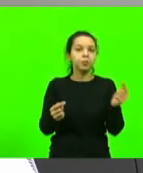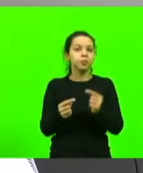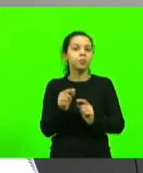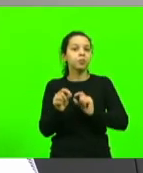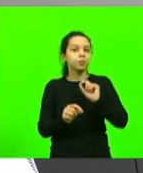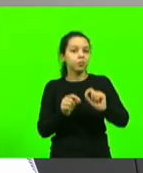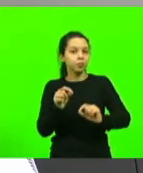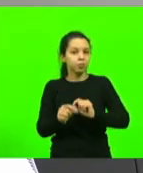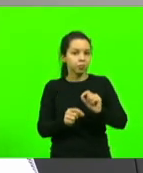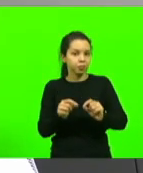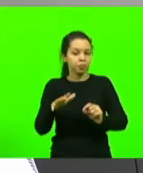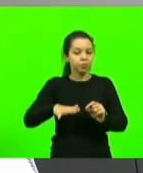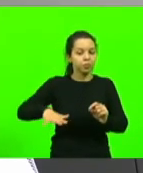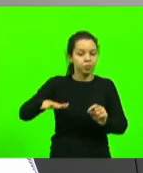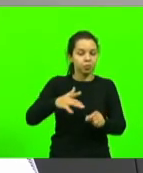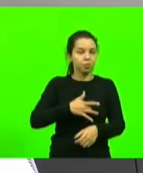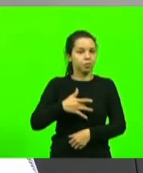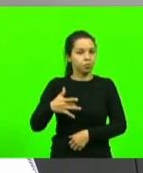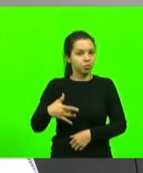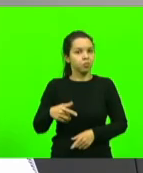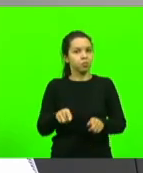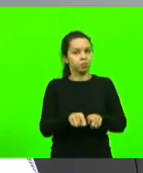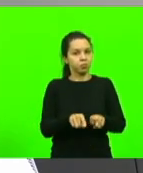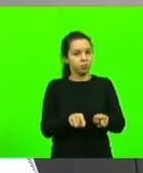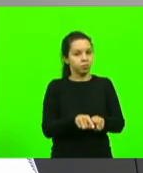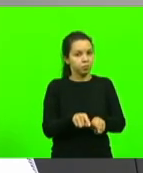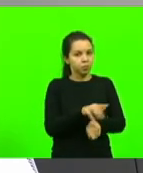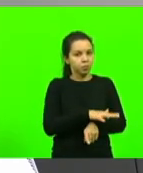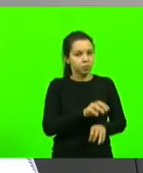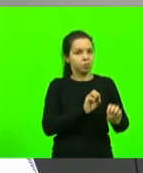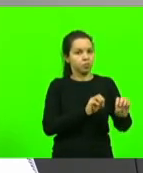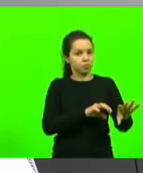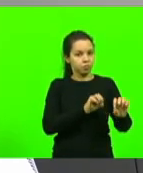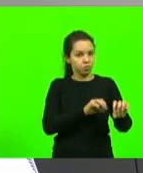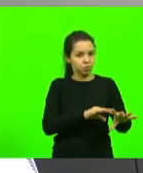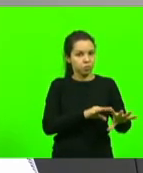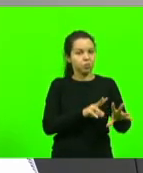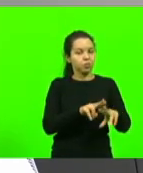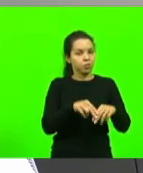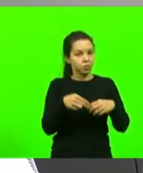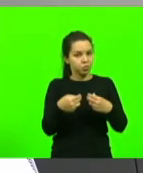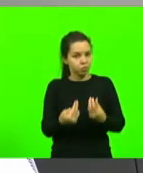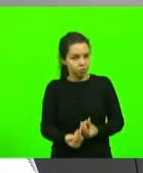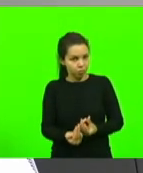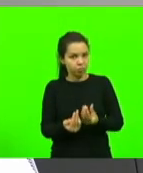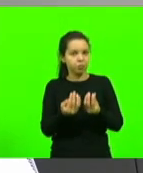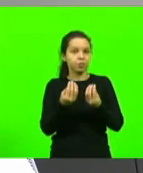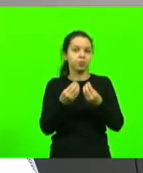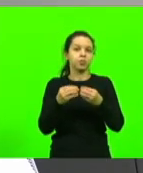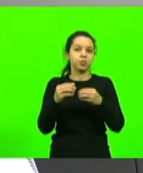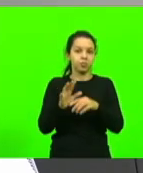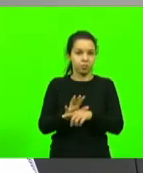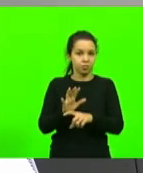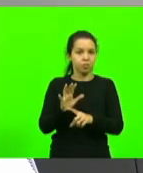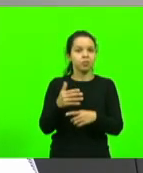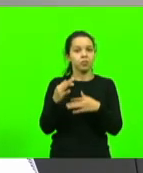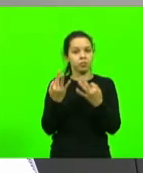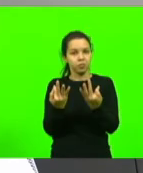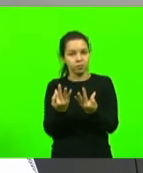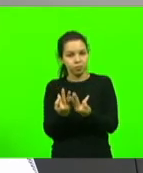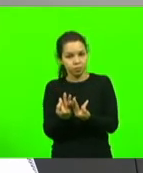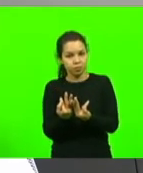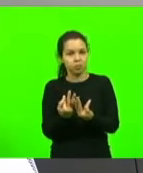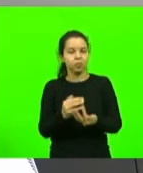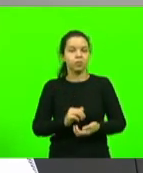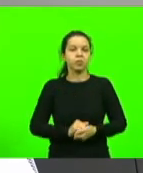atuação da saúde e da educação portanto se atinge diretamente as famílias né